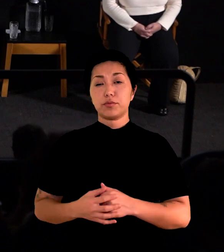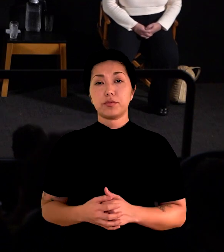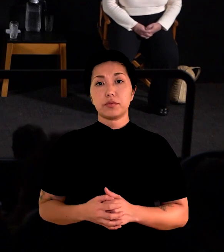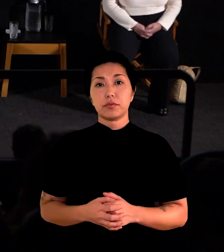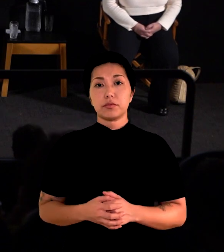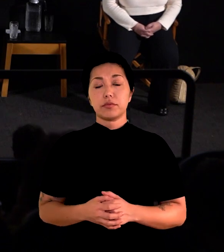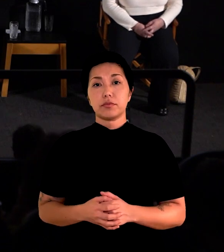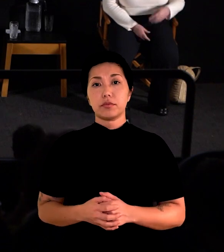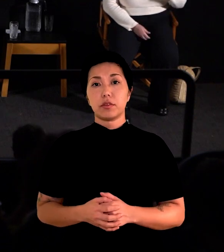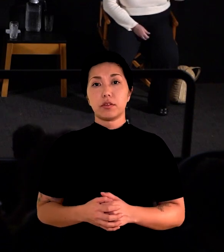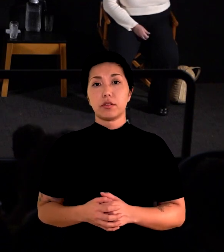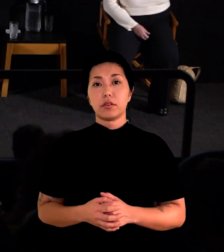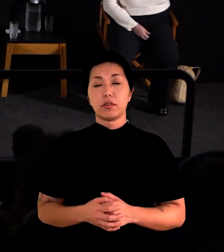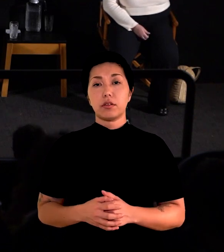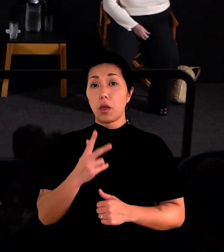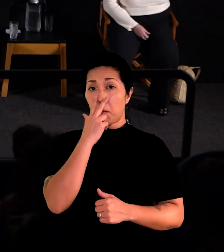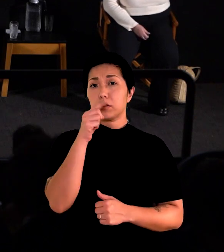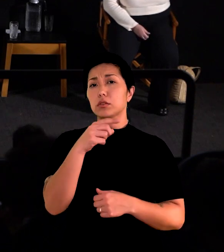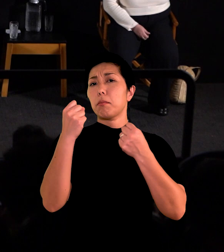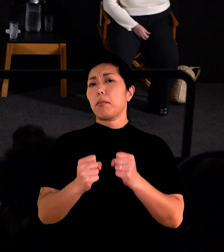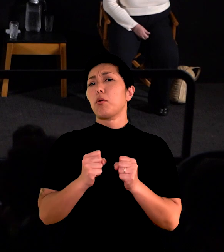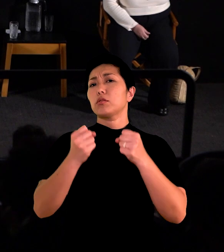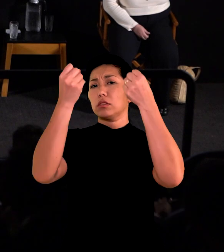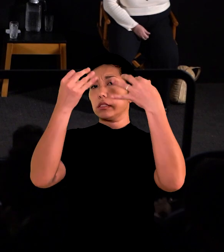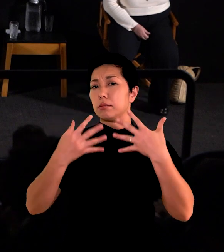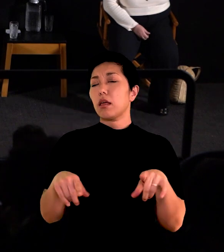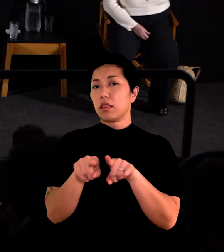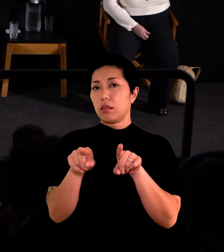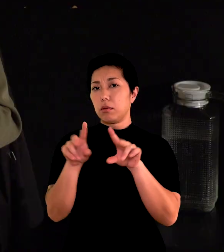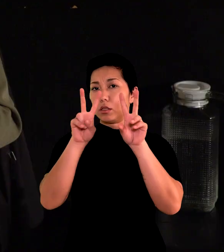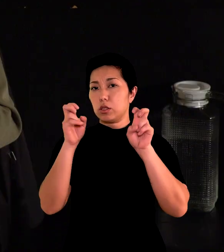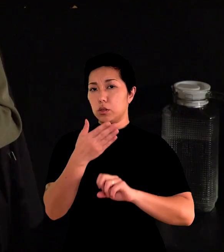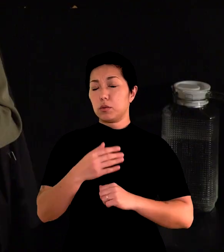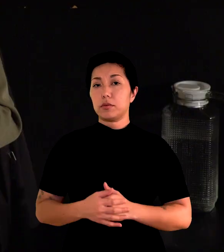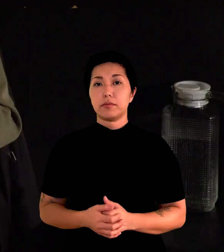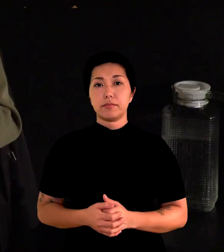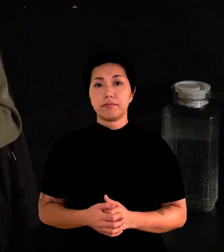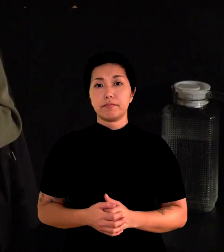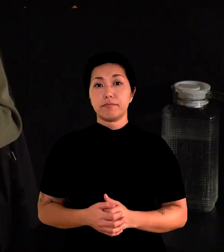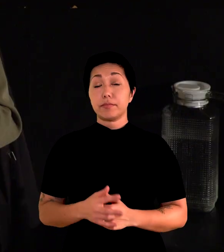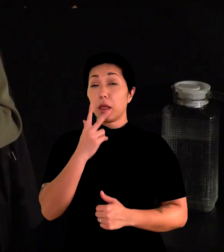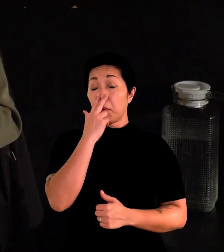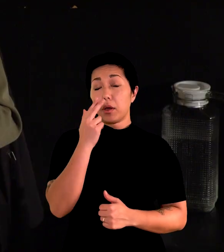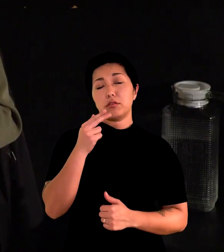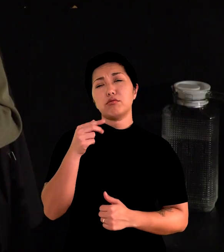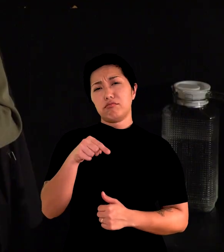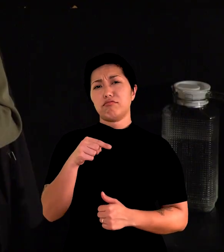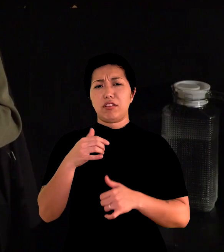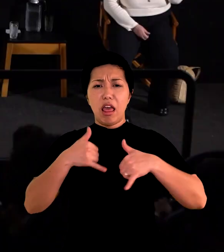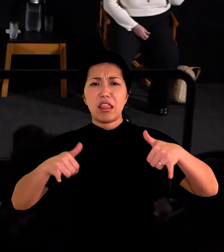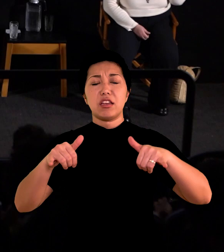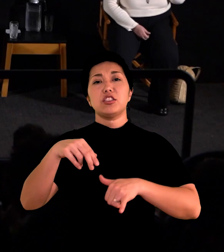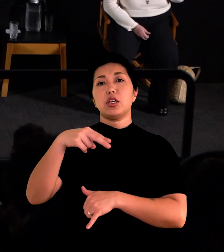Roberto, você também, acho que você tem a dizer sobre essa questão.